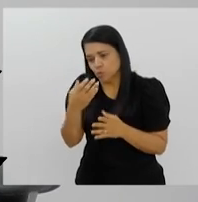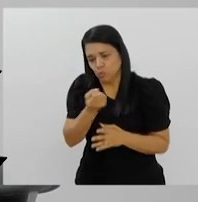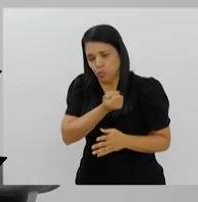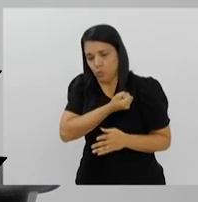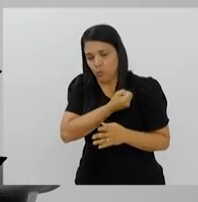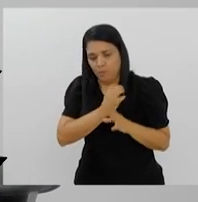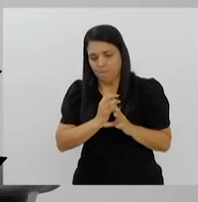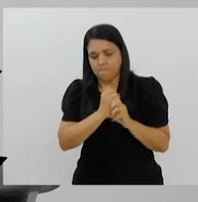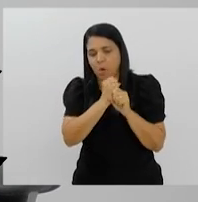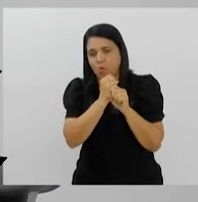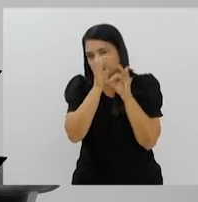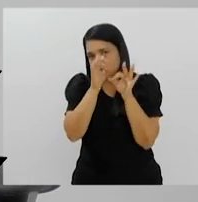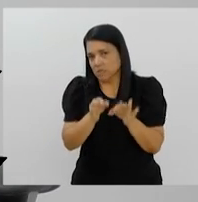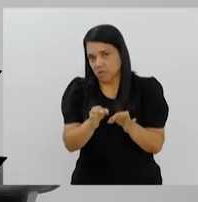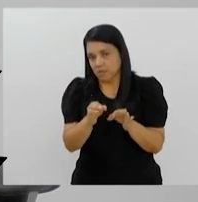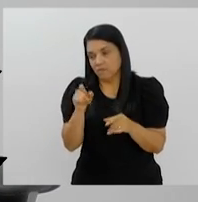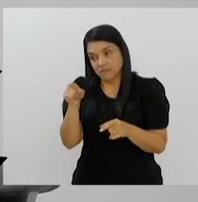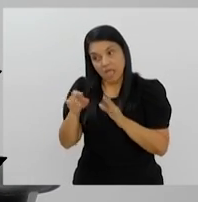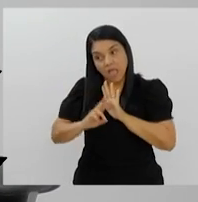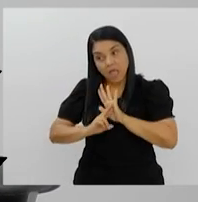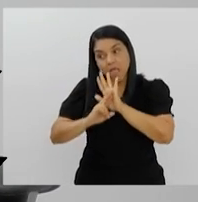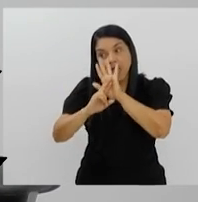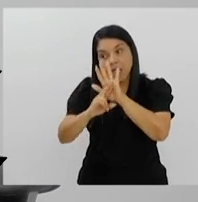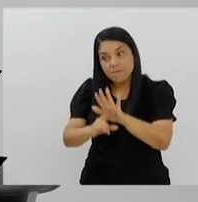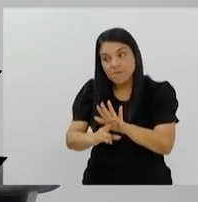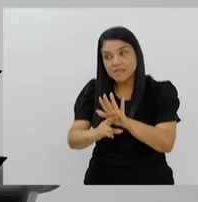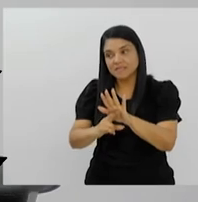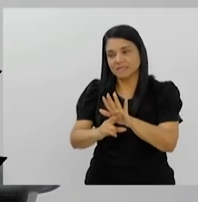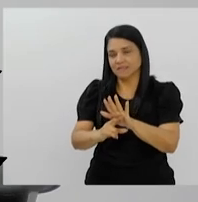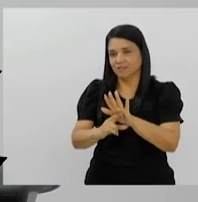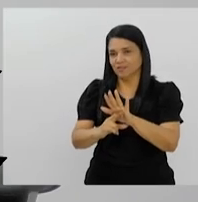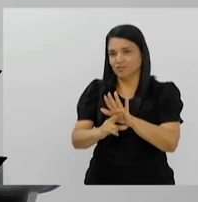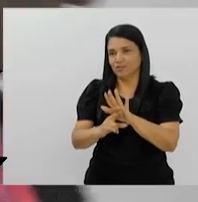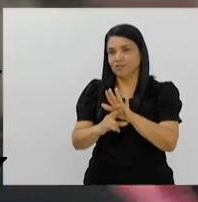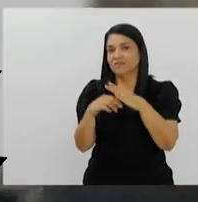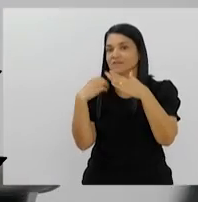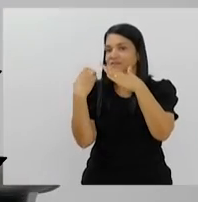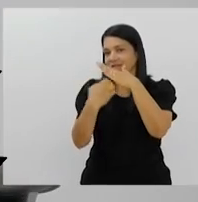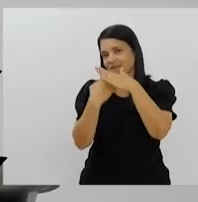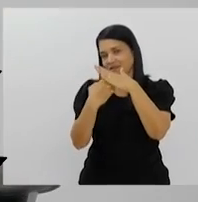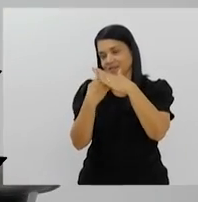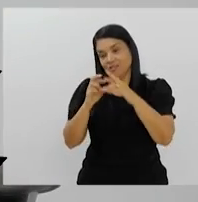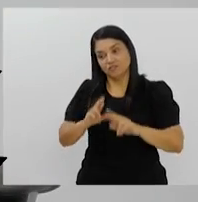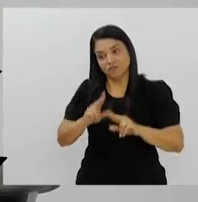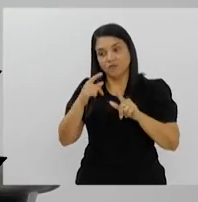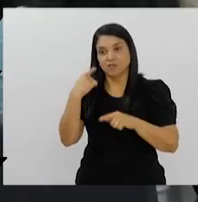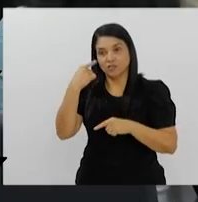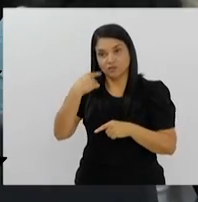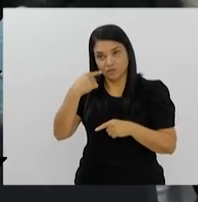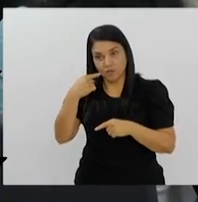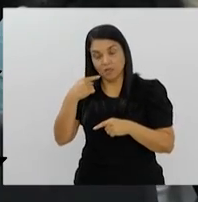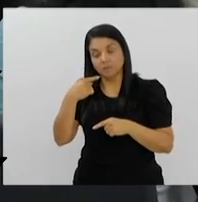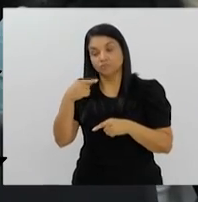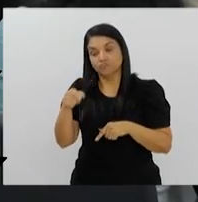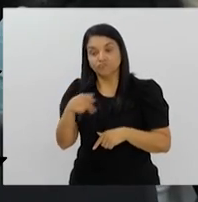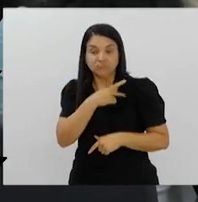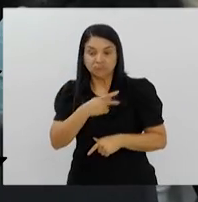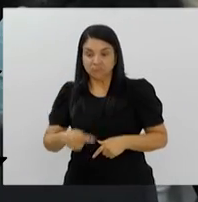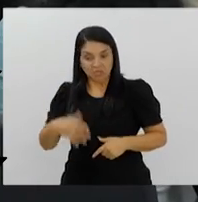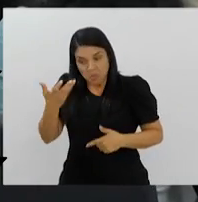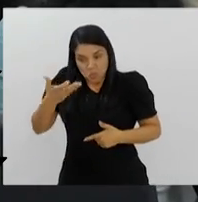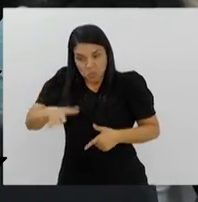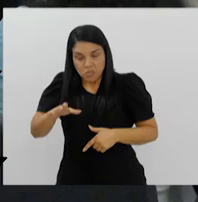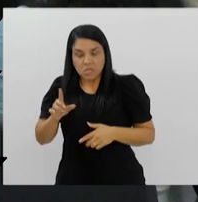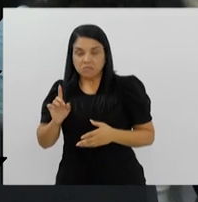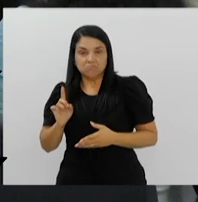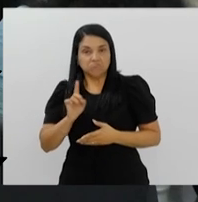representante da empresa o senhor não tá aqui como advogado o senhor tá aqui como representante da empresa o presidente amar Lode tá aqui como eu disse